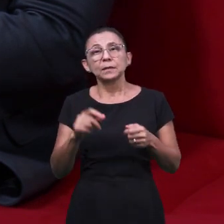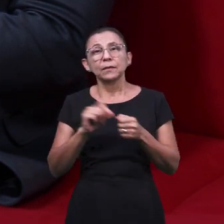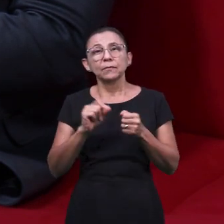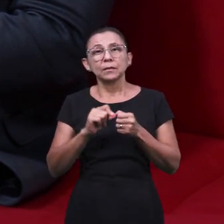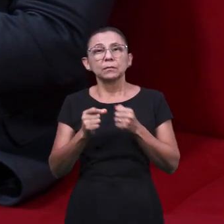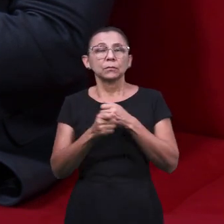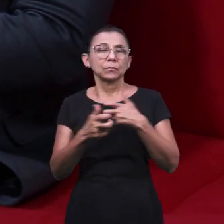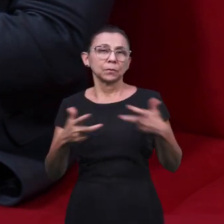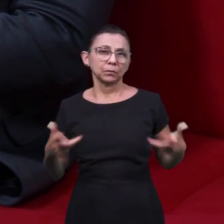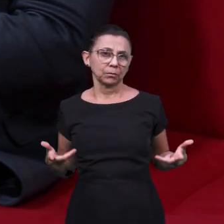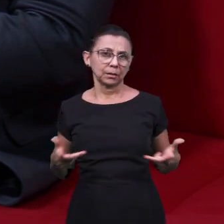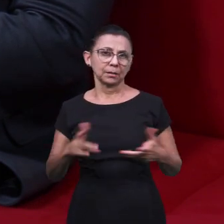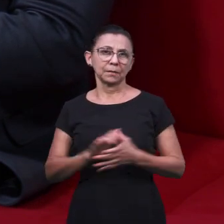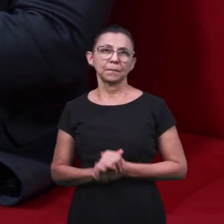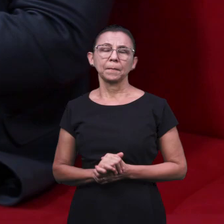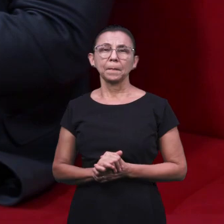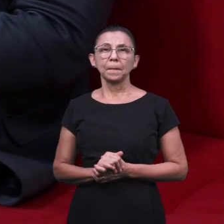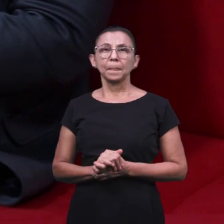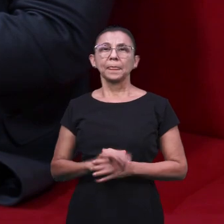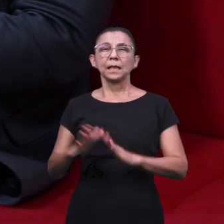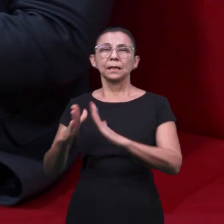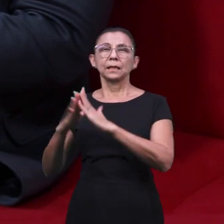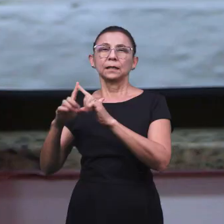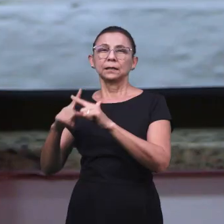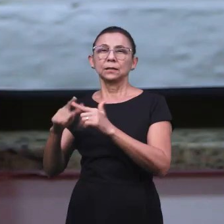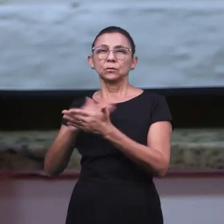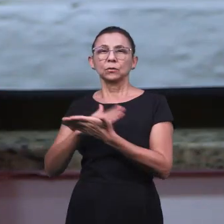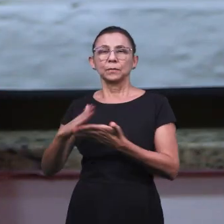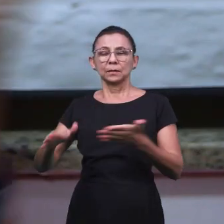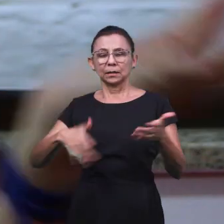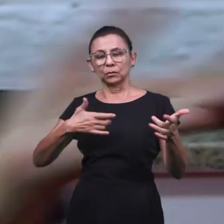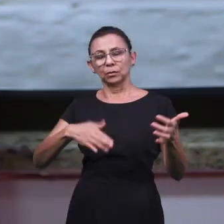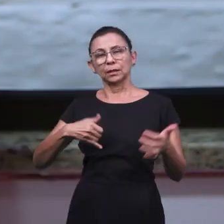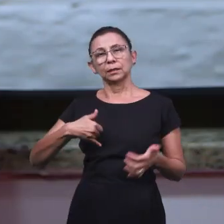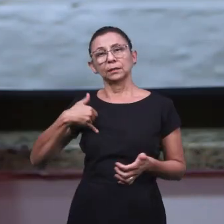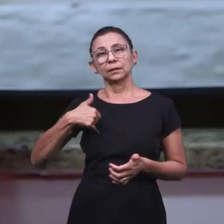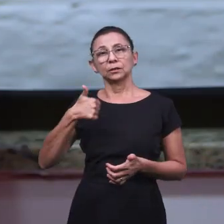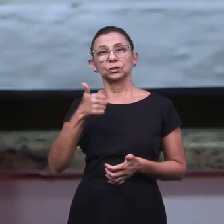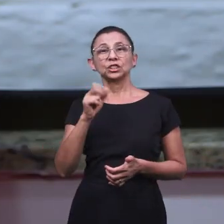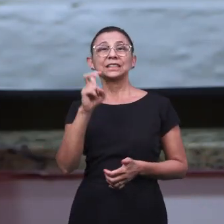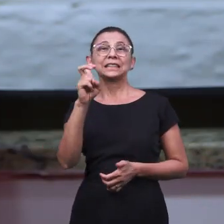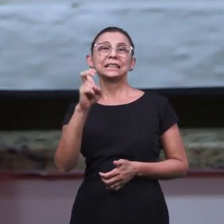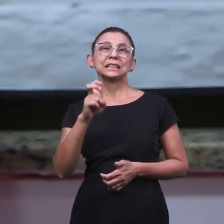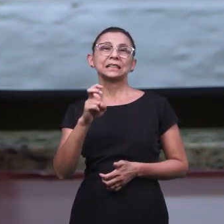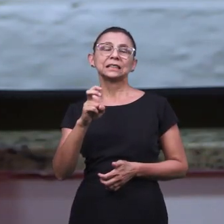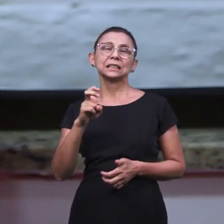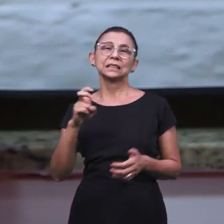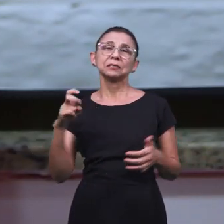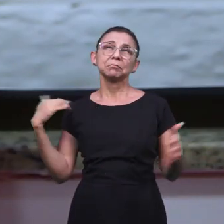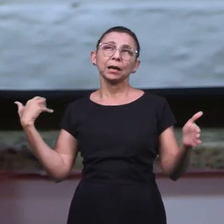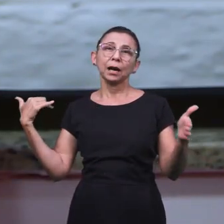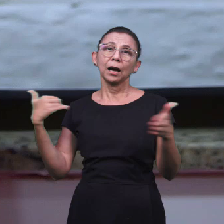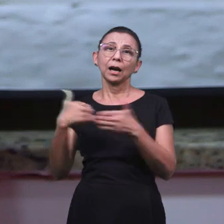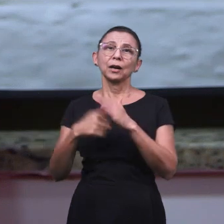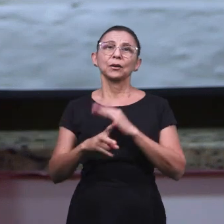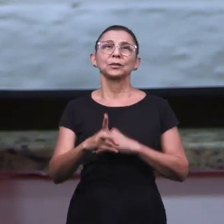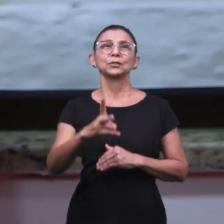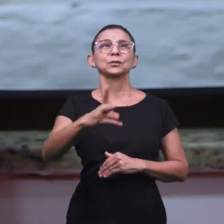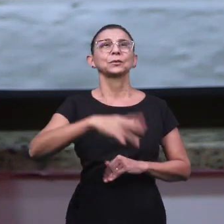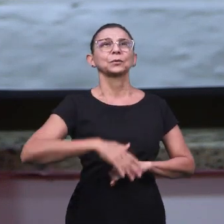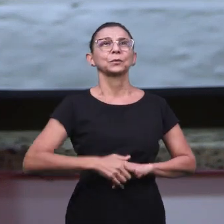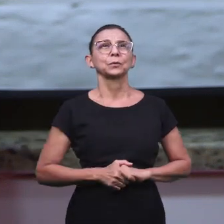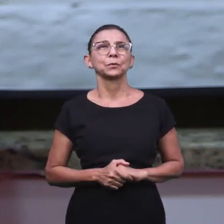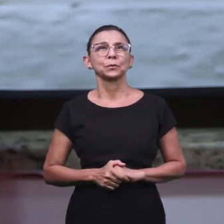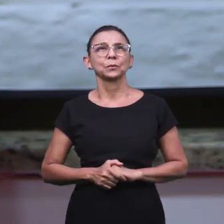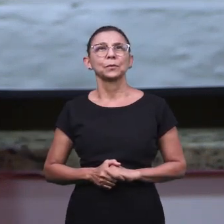na igreja, assim, a tocar na igreja, eu tinha 15 anos. E de lá para cá nunca mais parei. ficou depois que eu